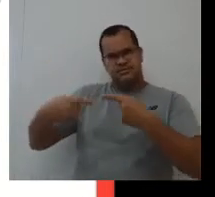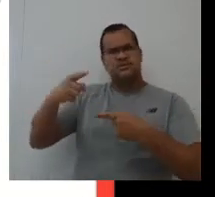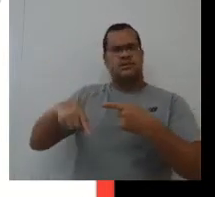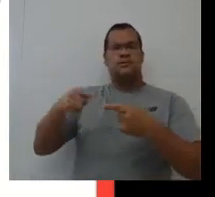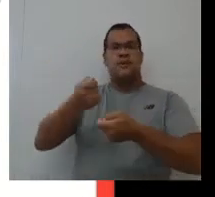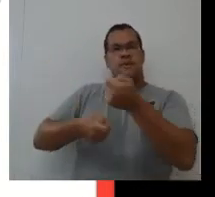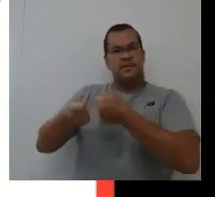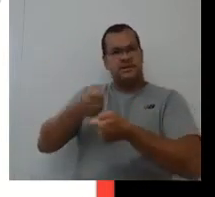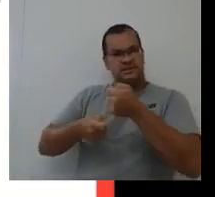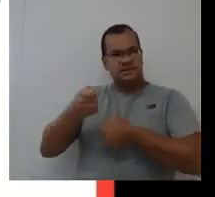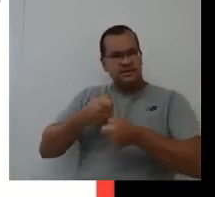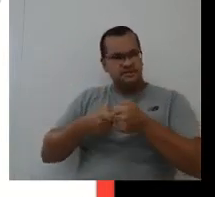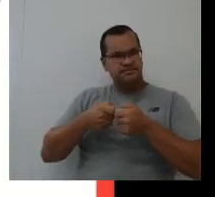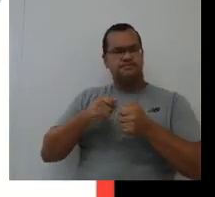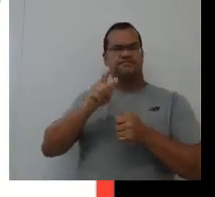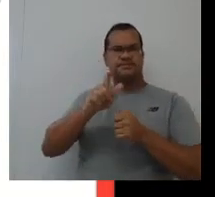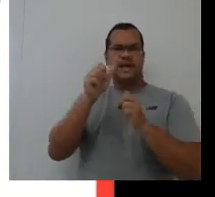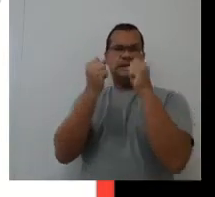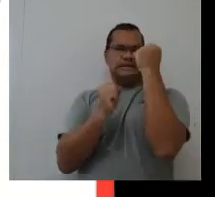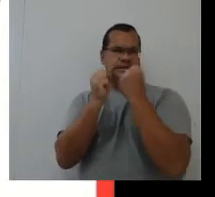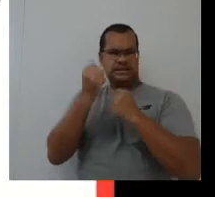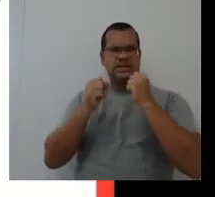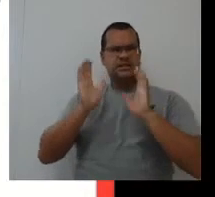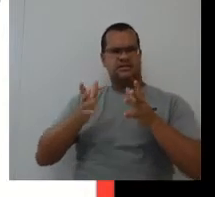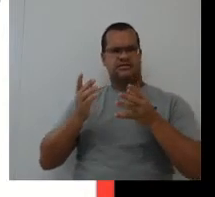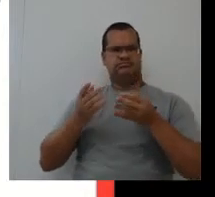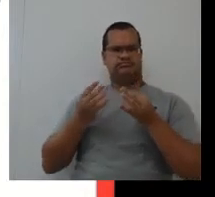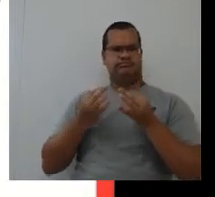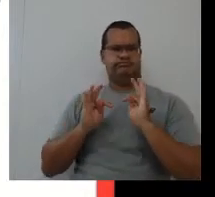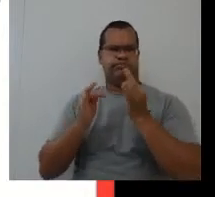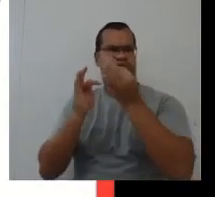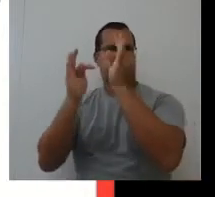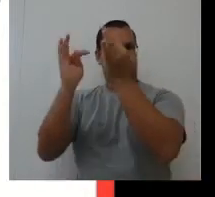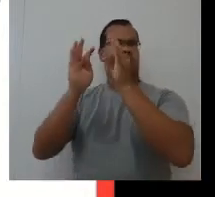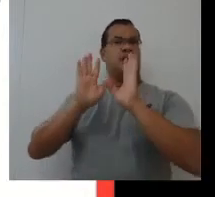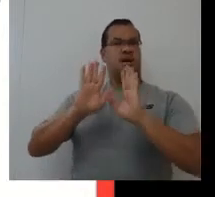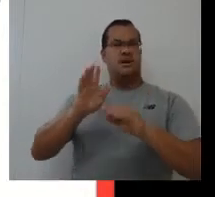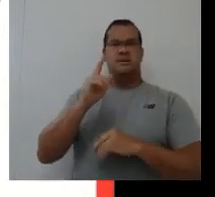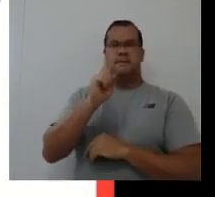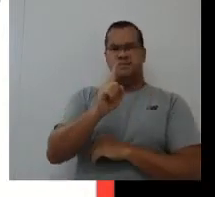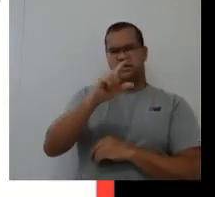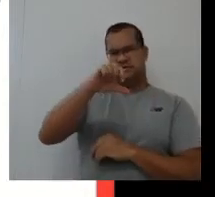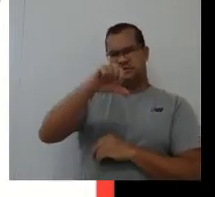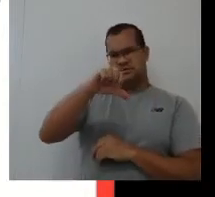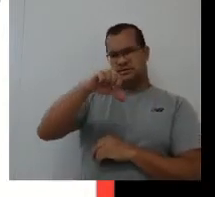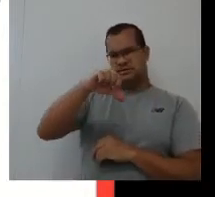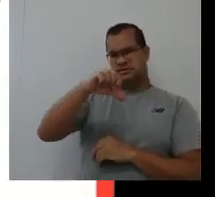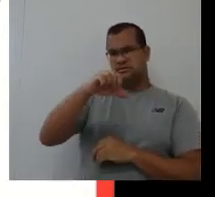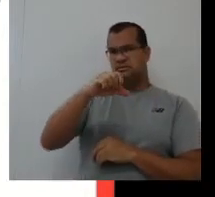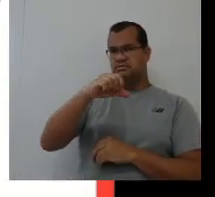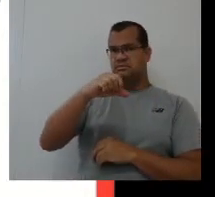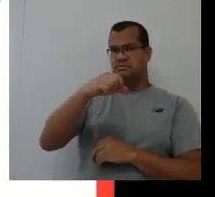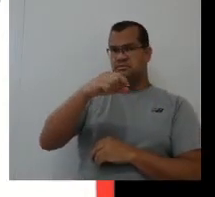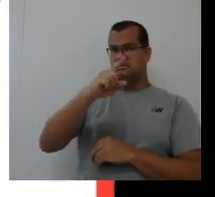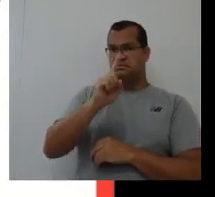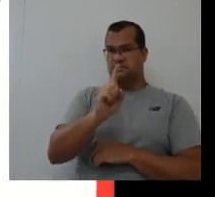Industrial provocou grande desenvolvimento tecnológico entre as nações europeias a partir de 1750